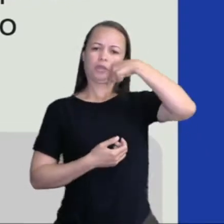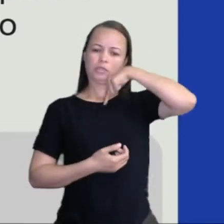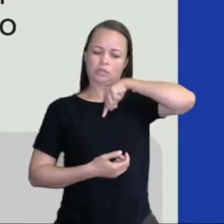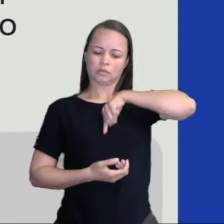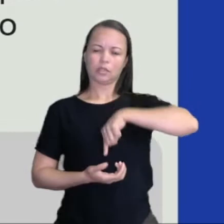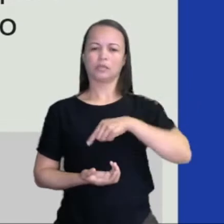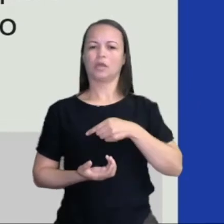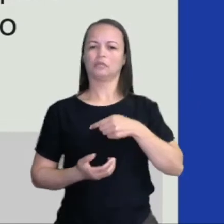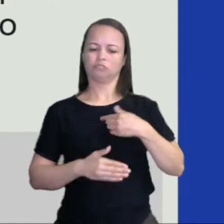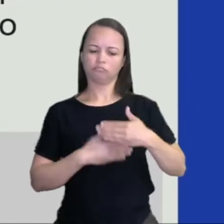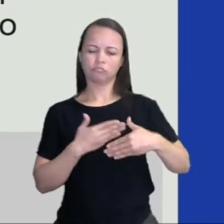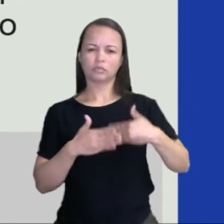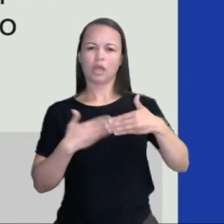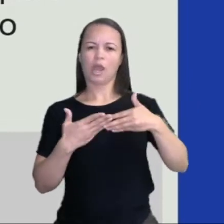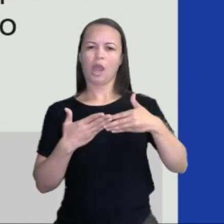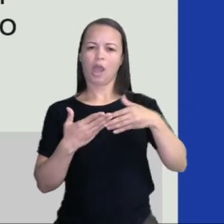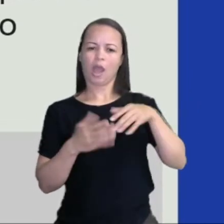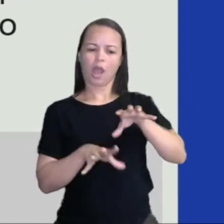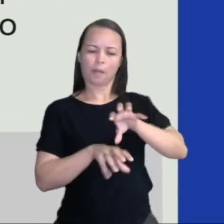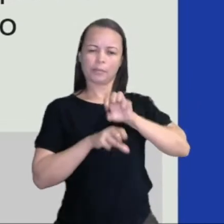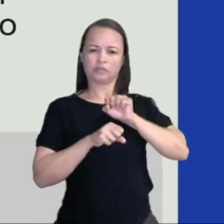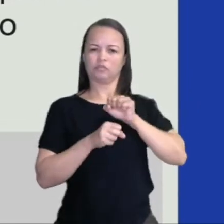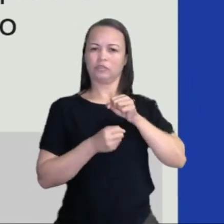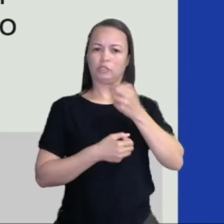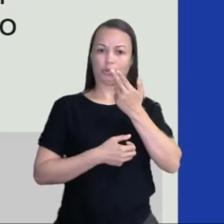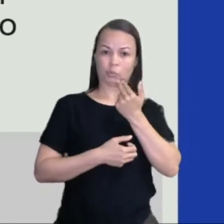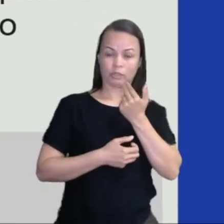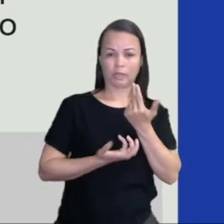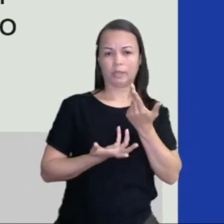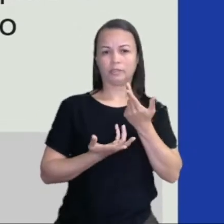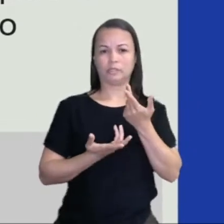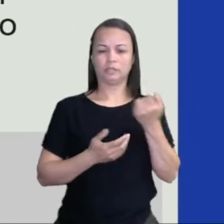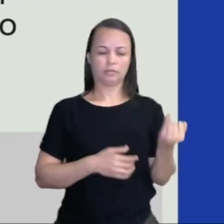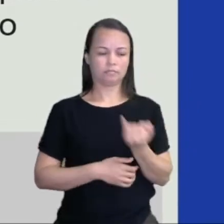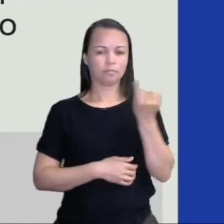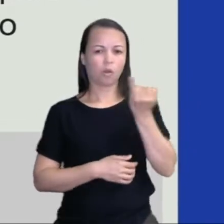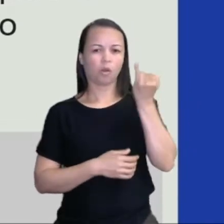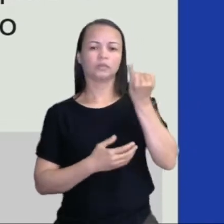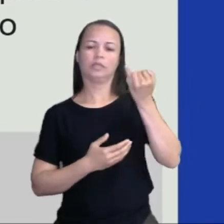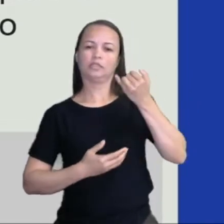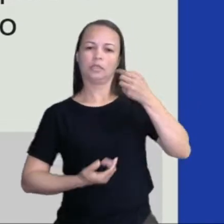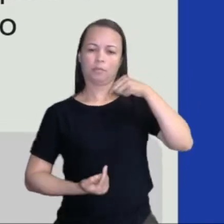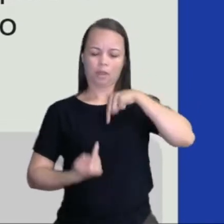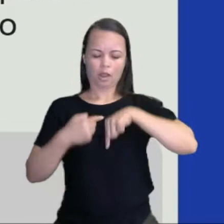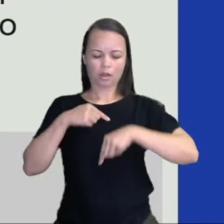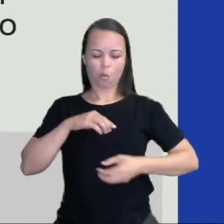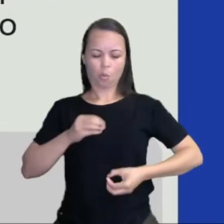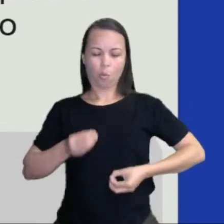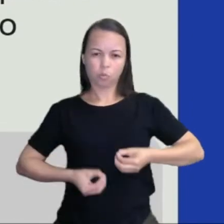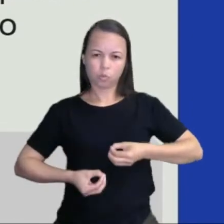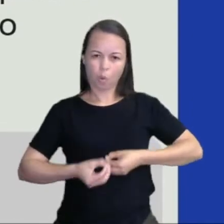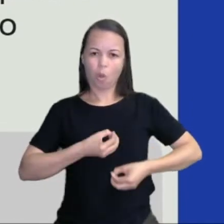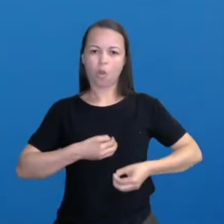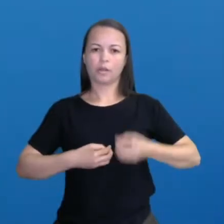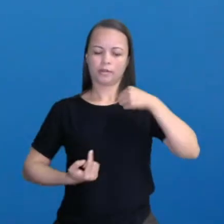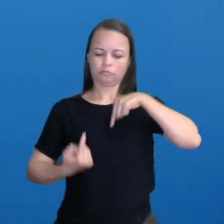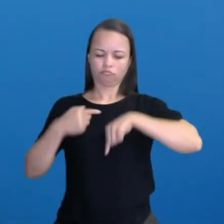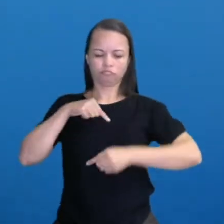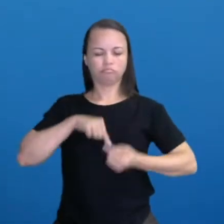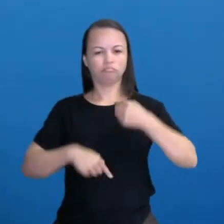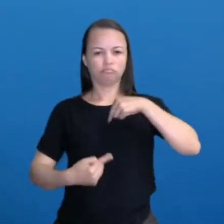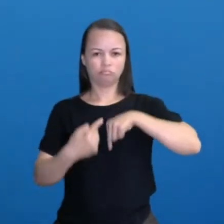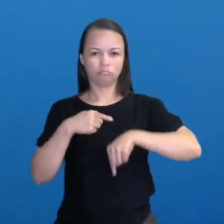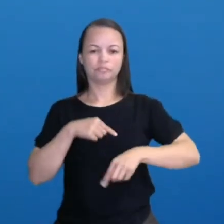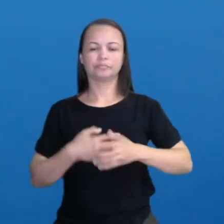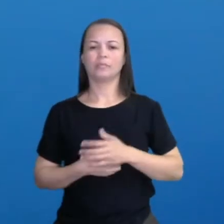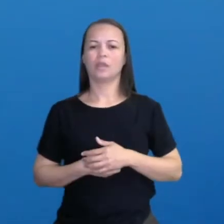trajeto, absorção de nutrientes essenciais para o bom funcionamento do organismo. Então, volta aqui comigo.